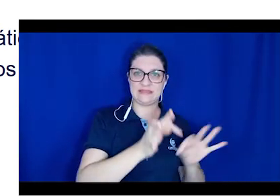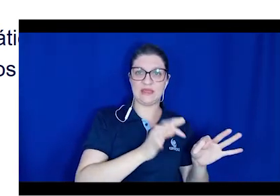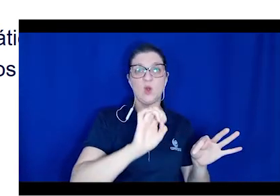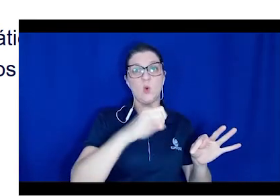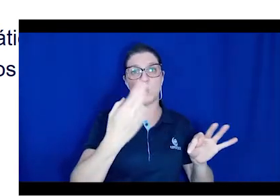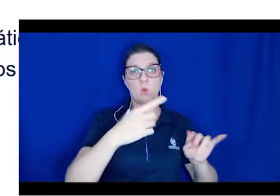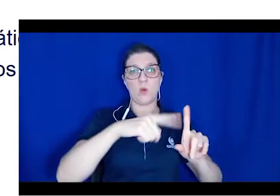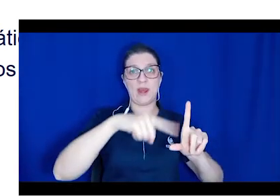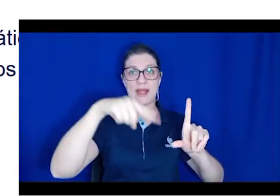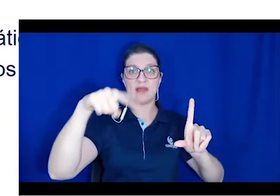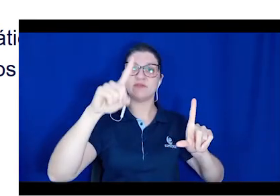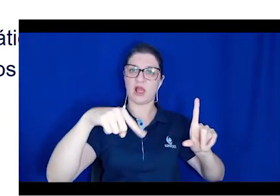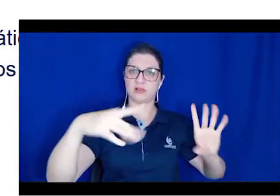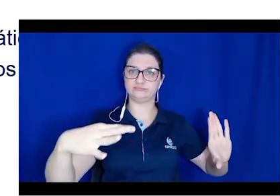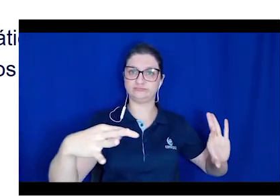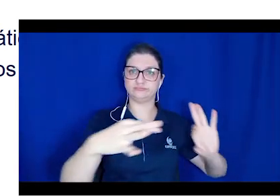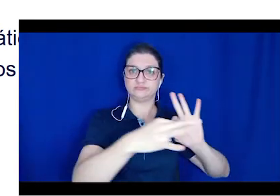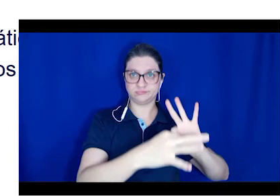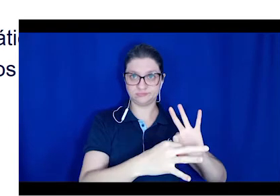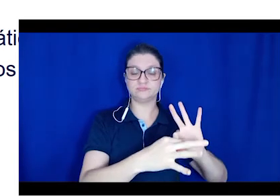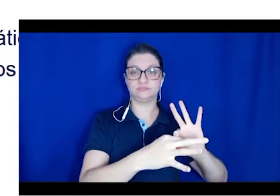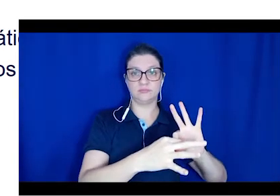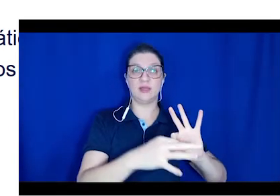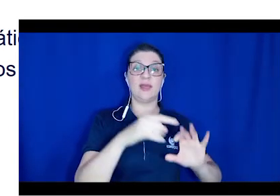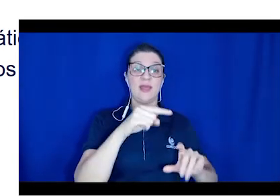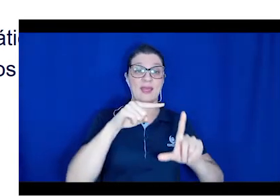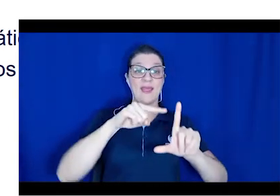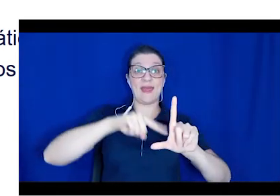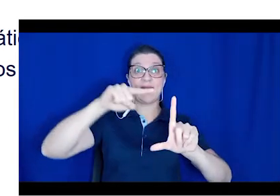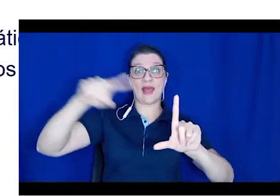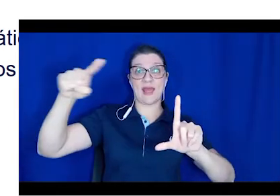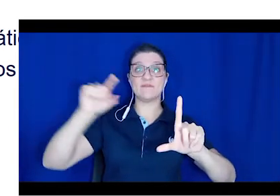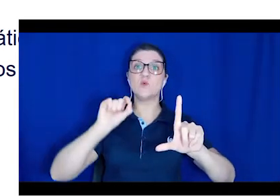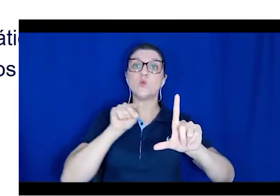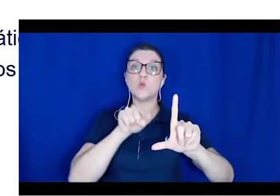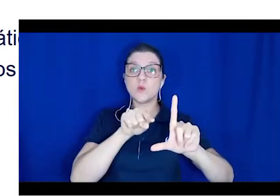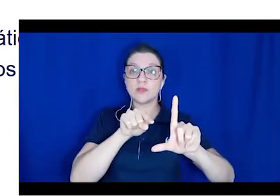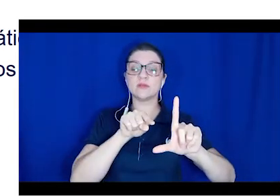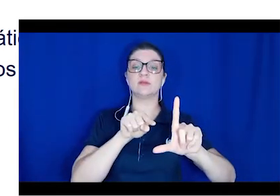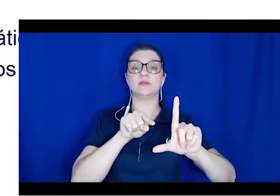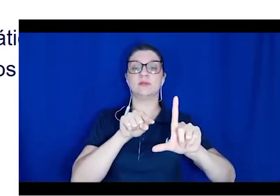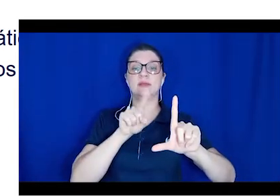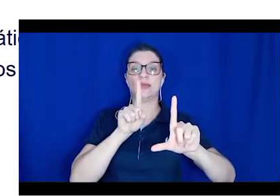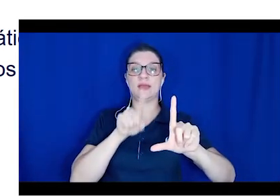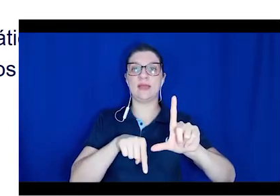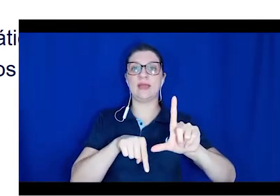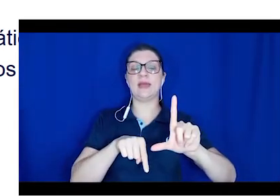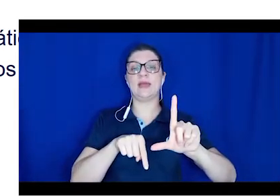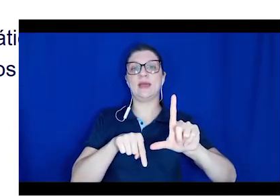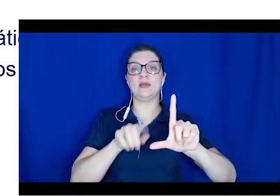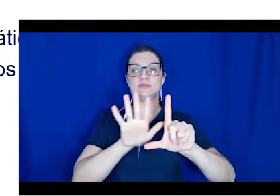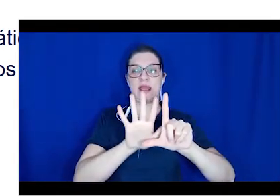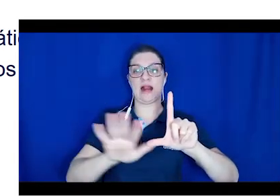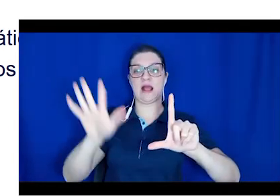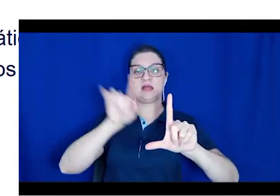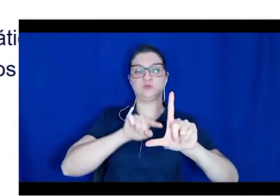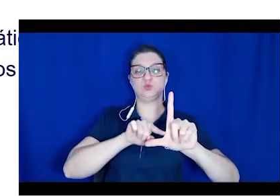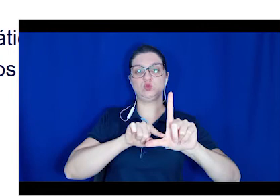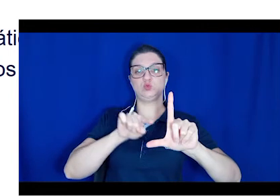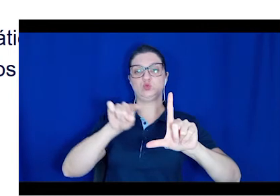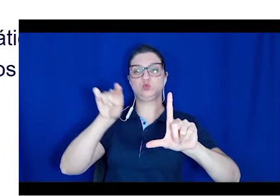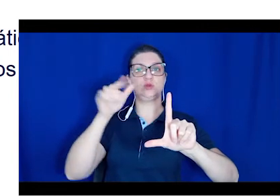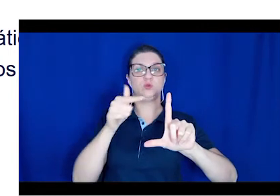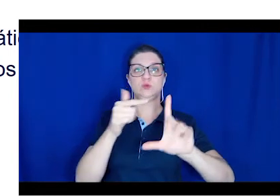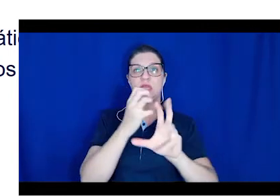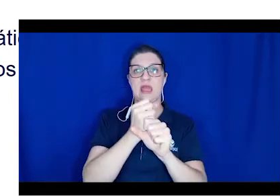elas se complementam, trabalham conjuntamente. Análise gráfica refere-se a linhas sobre o gráfico. Não utiliza